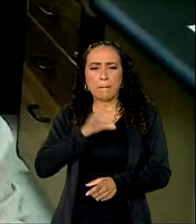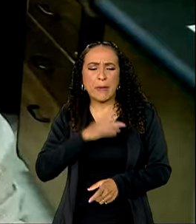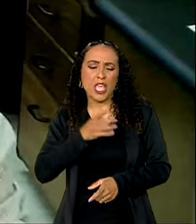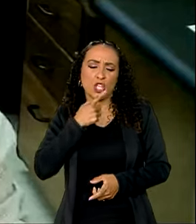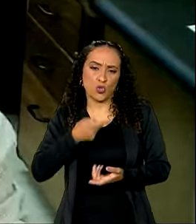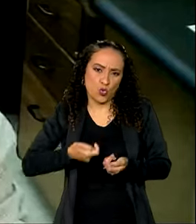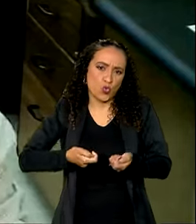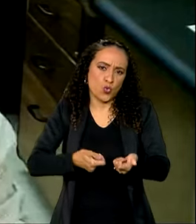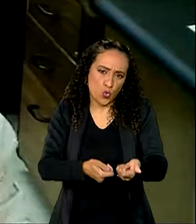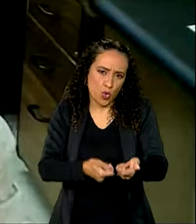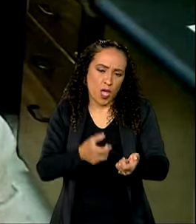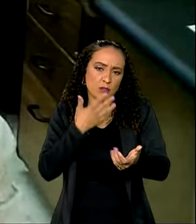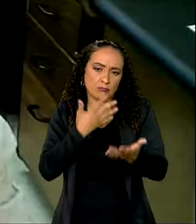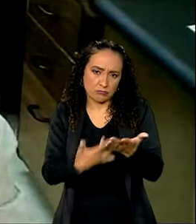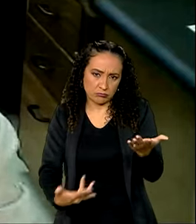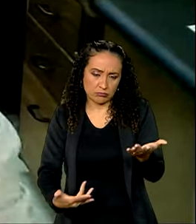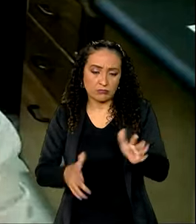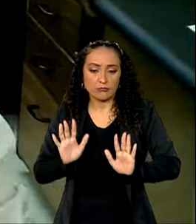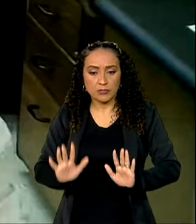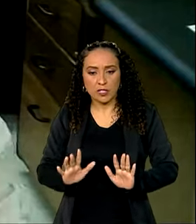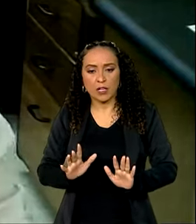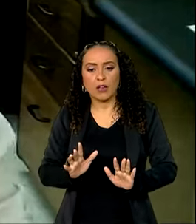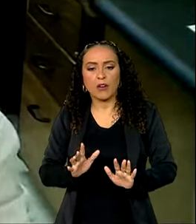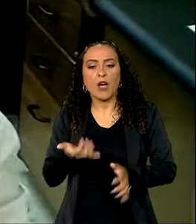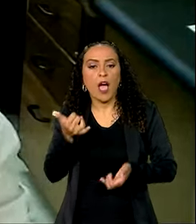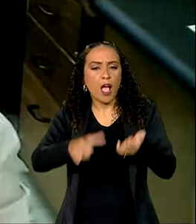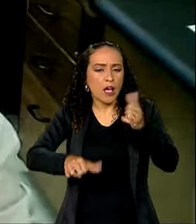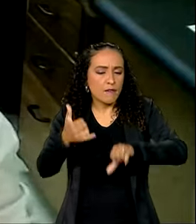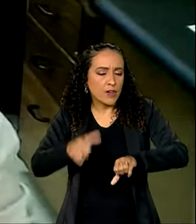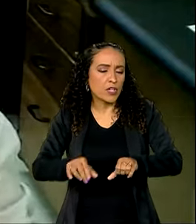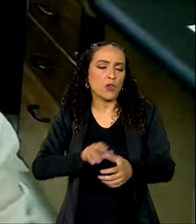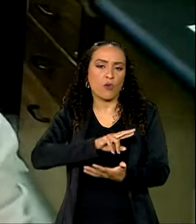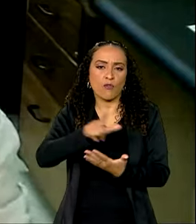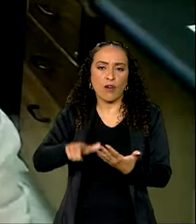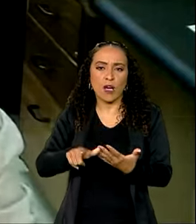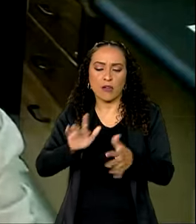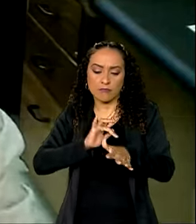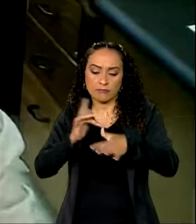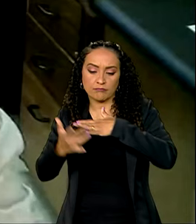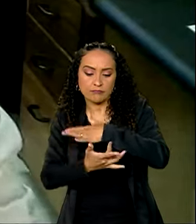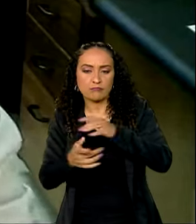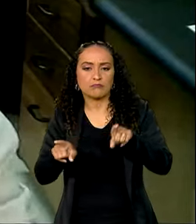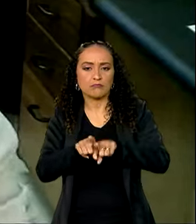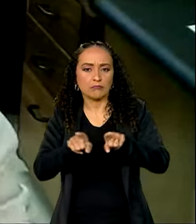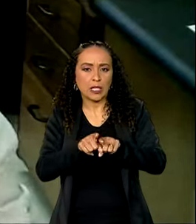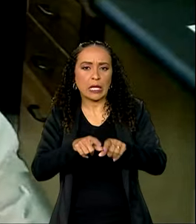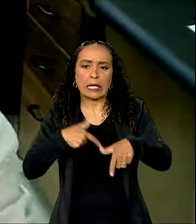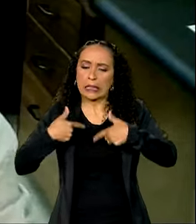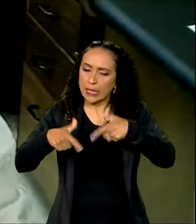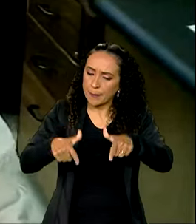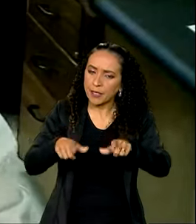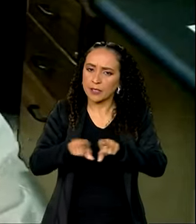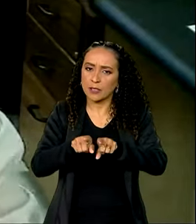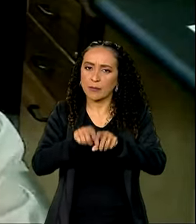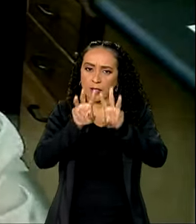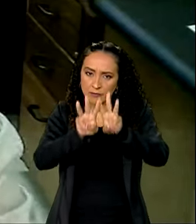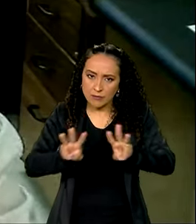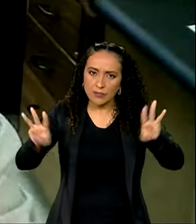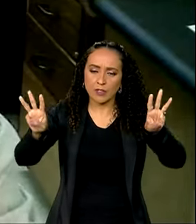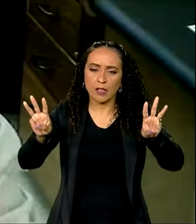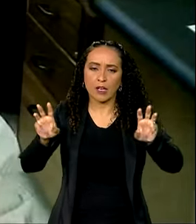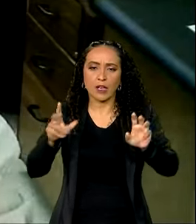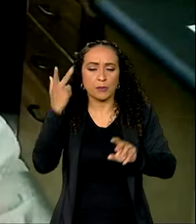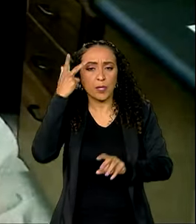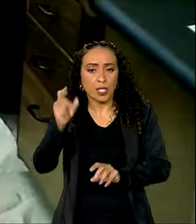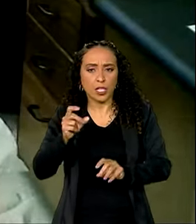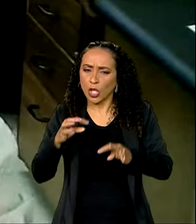doação, né? Então, nós trabalhamos muito a questão da rede social, trabalhamos muito, né, o nosso site, para que